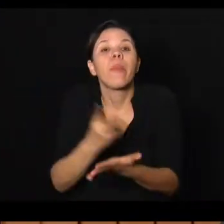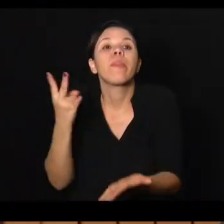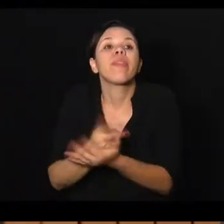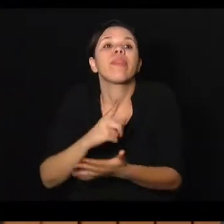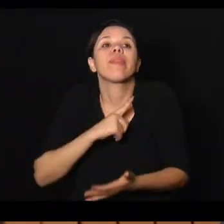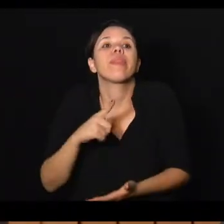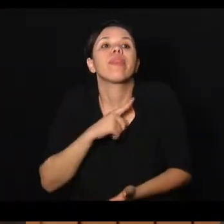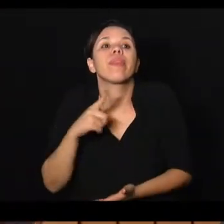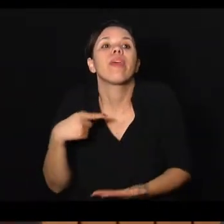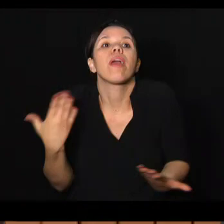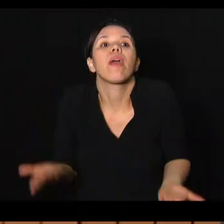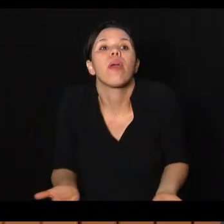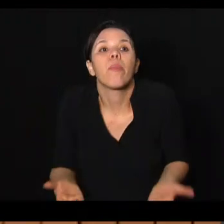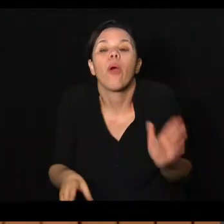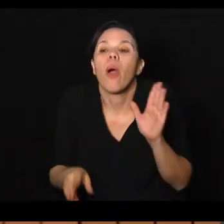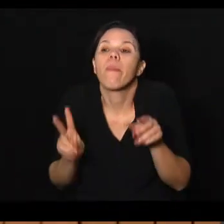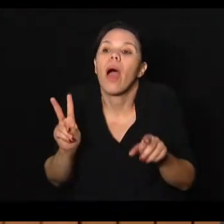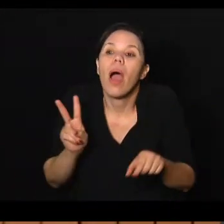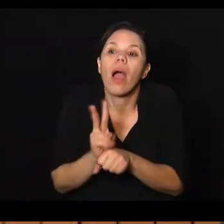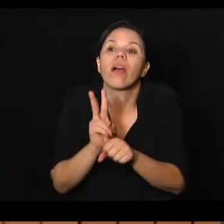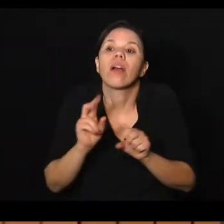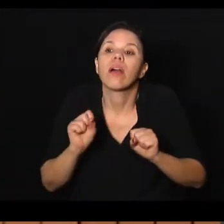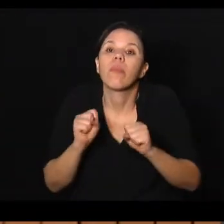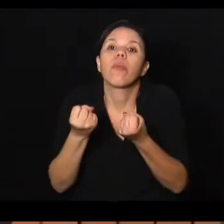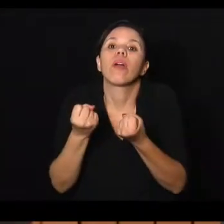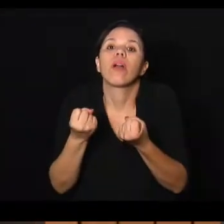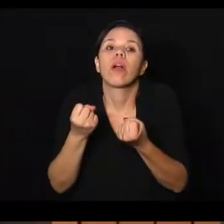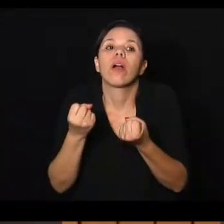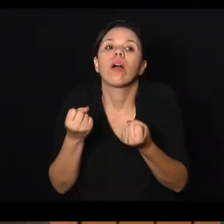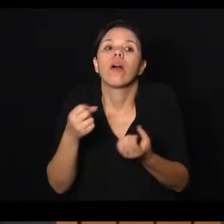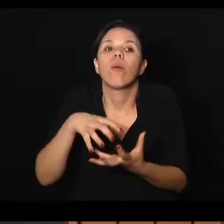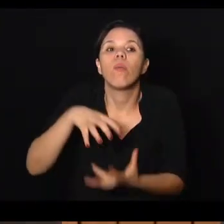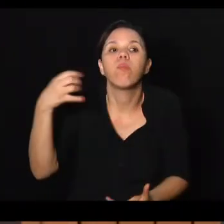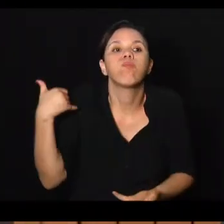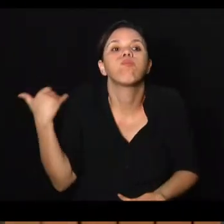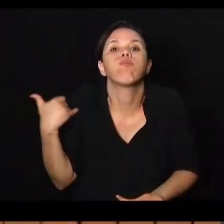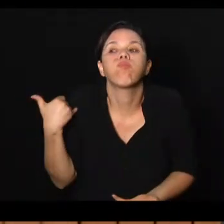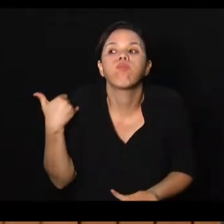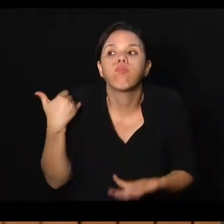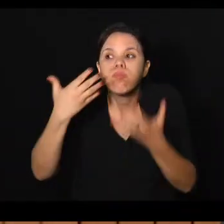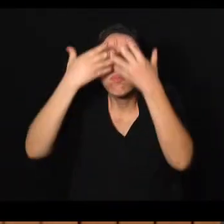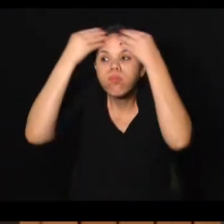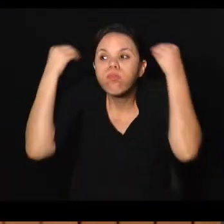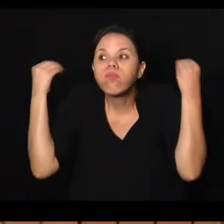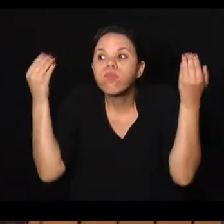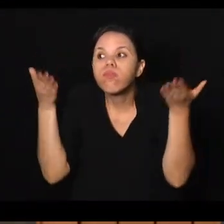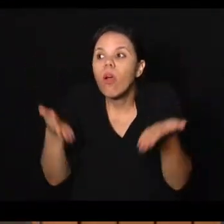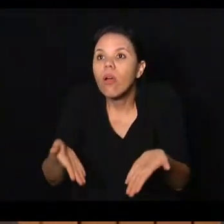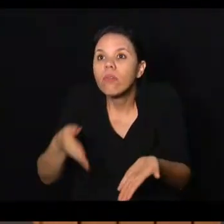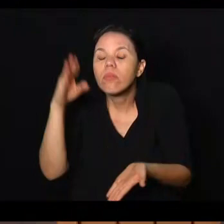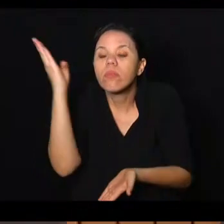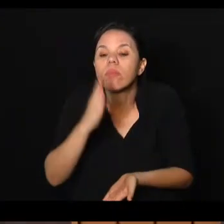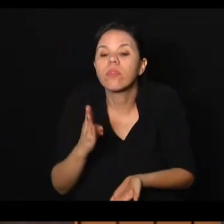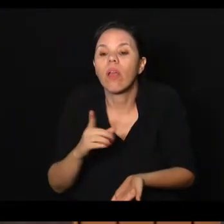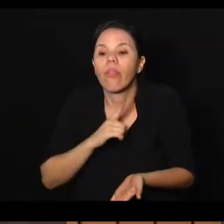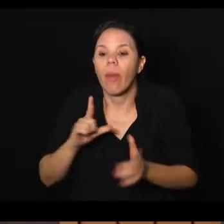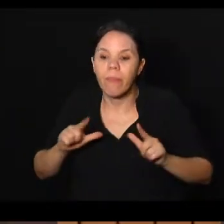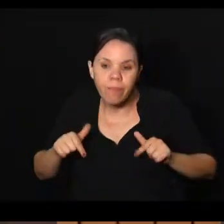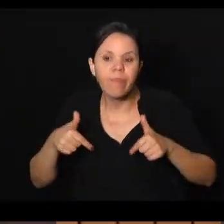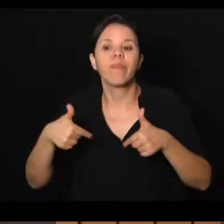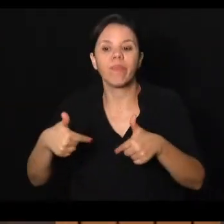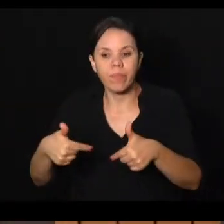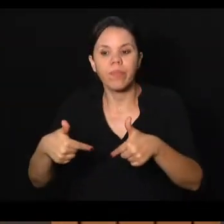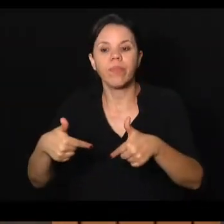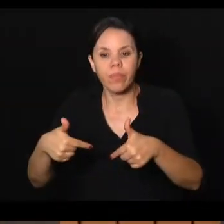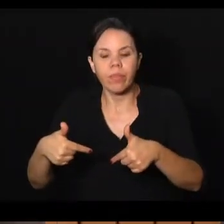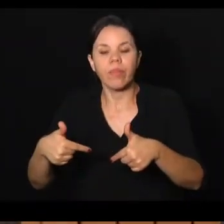nós temos para os idosos no Brasil. Os idosos foram esquecidos nessa nação. Nós temos iniciativas